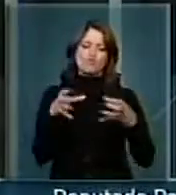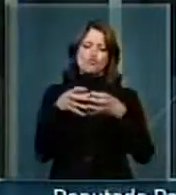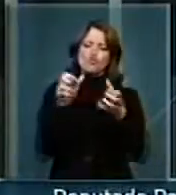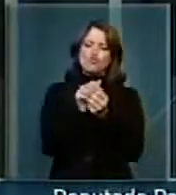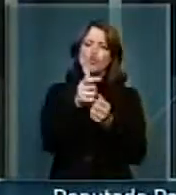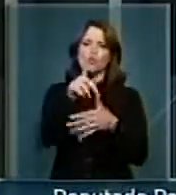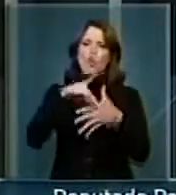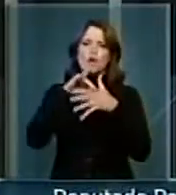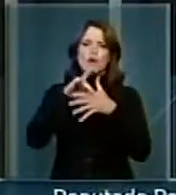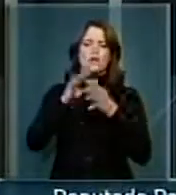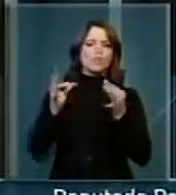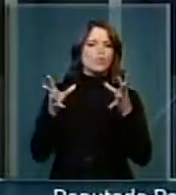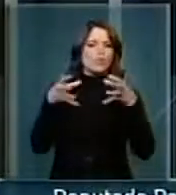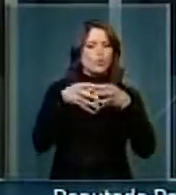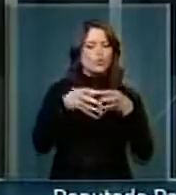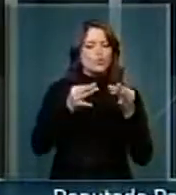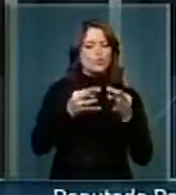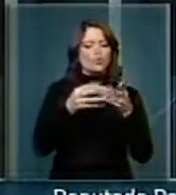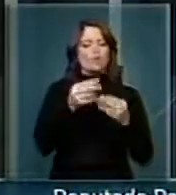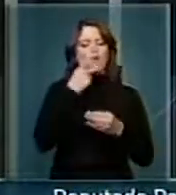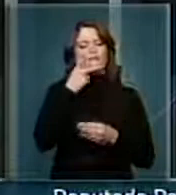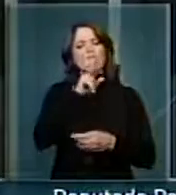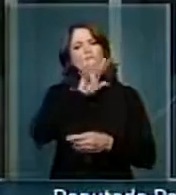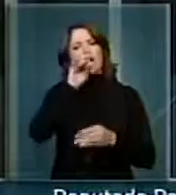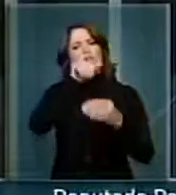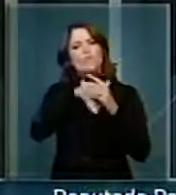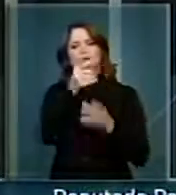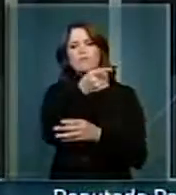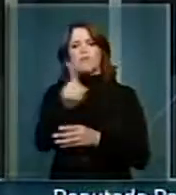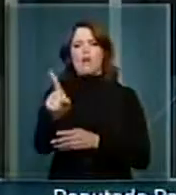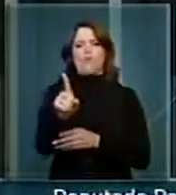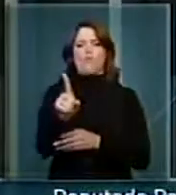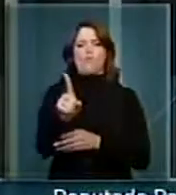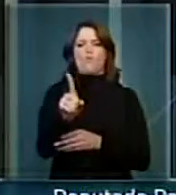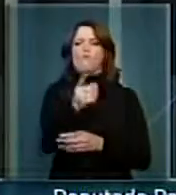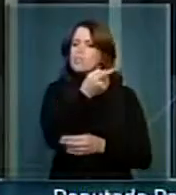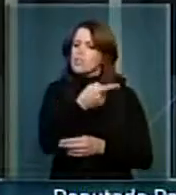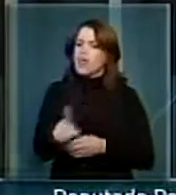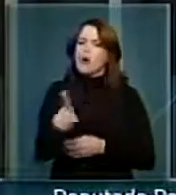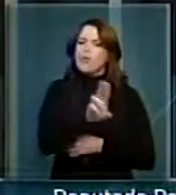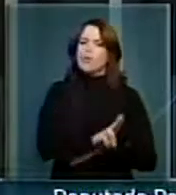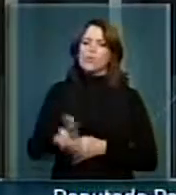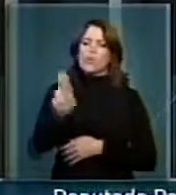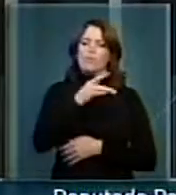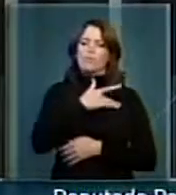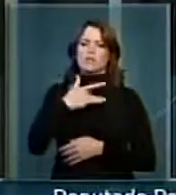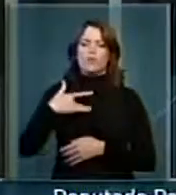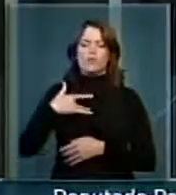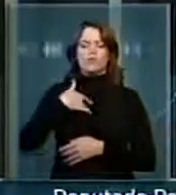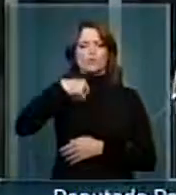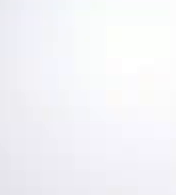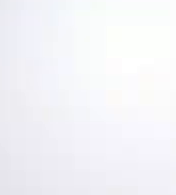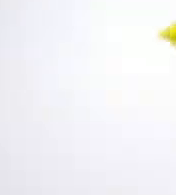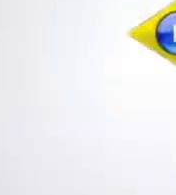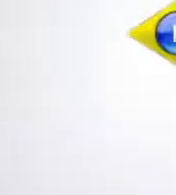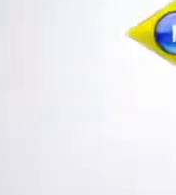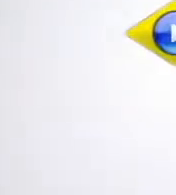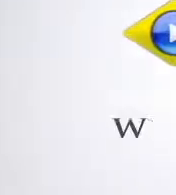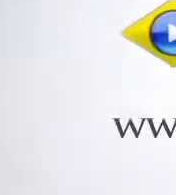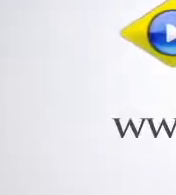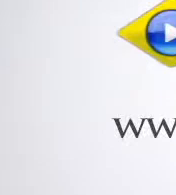com os líderes partidários, para votar não em nome da saúde do povo brasileiro. Muito obrigado.